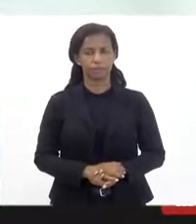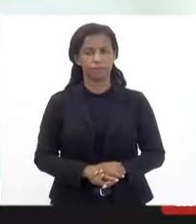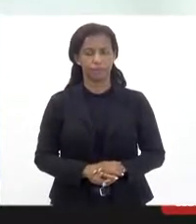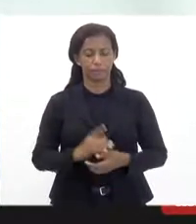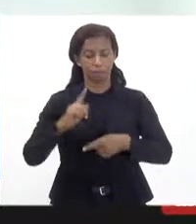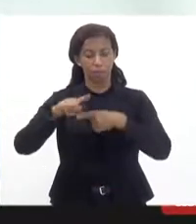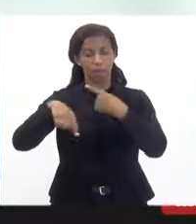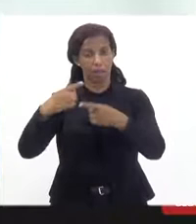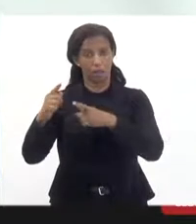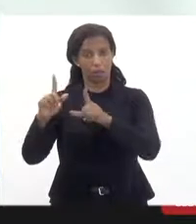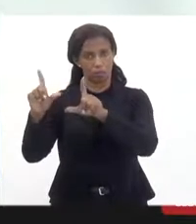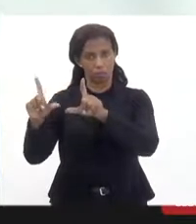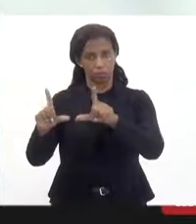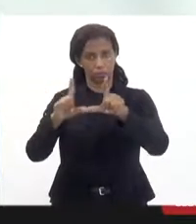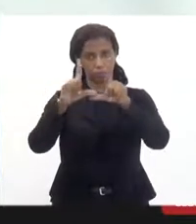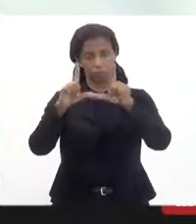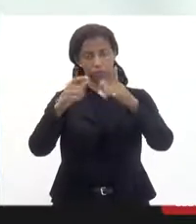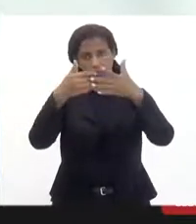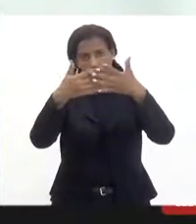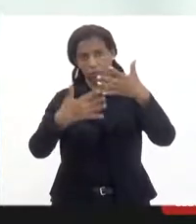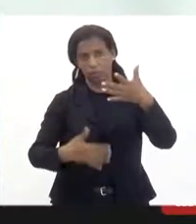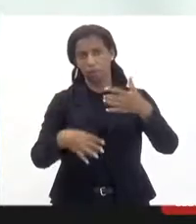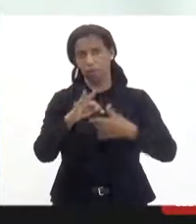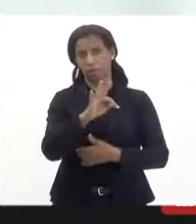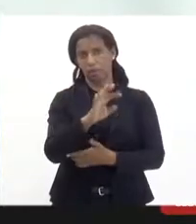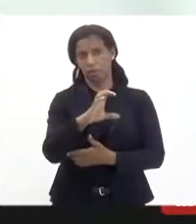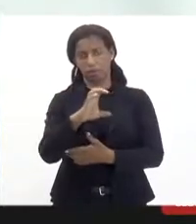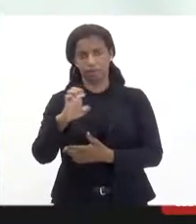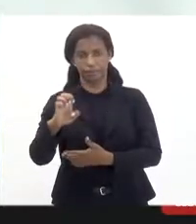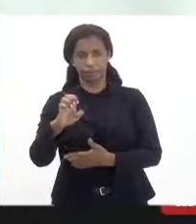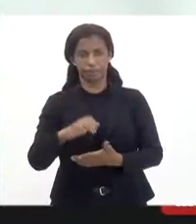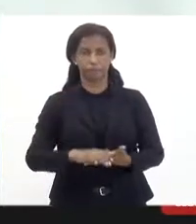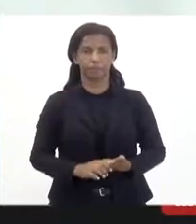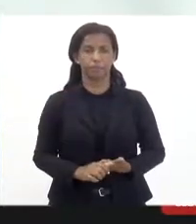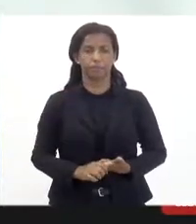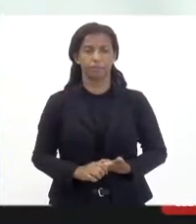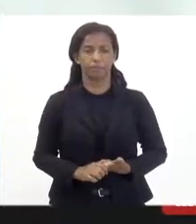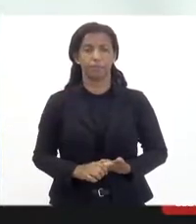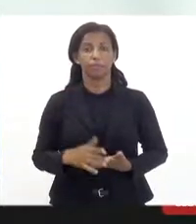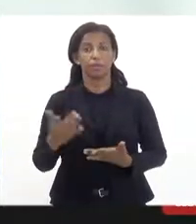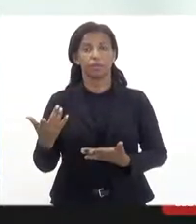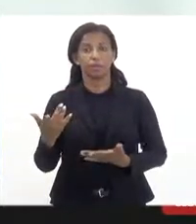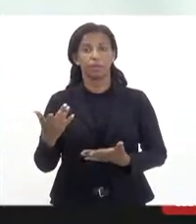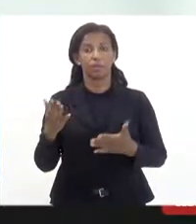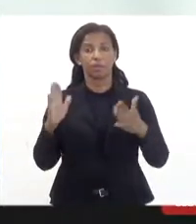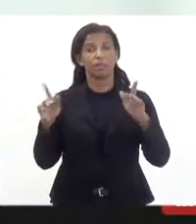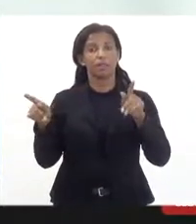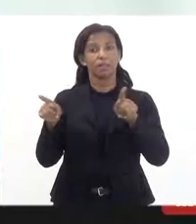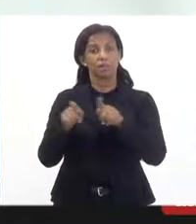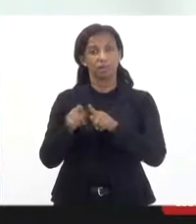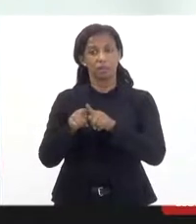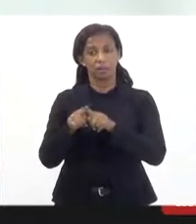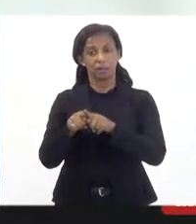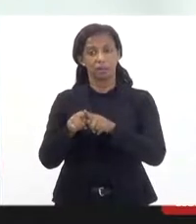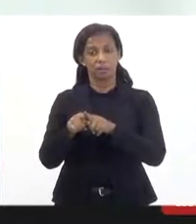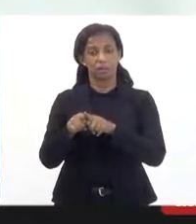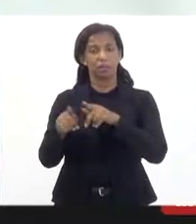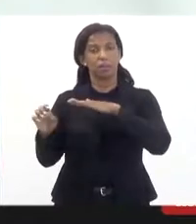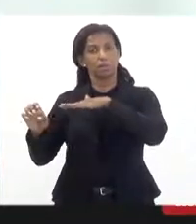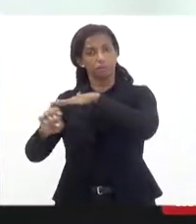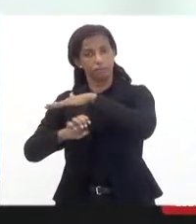Depois da apresentação do Tribunal de Contas do Estado, que não será apresentação específica sobre as